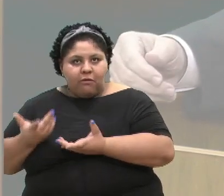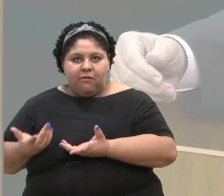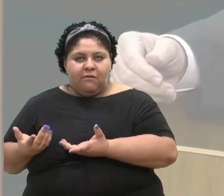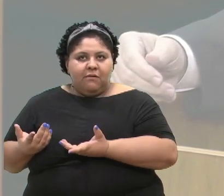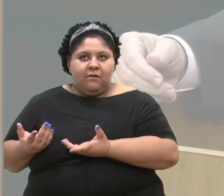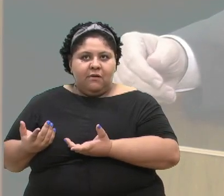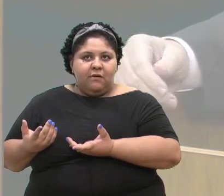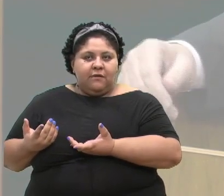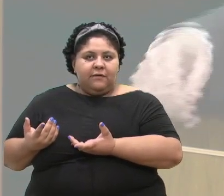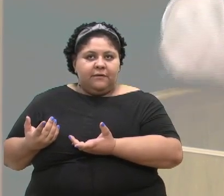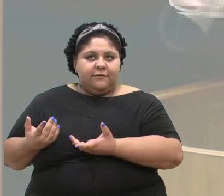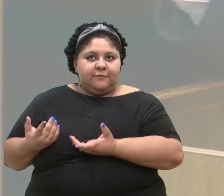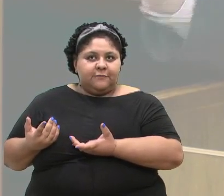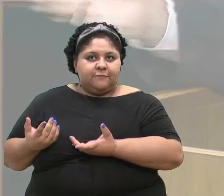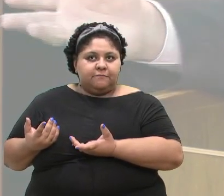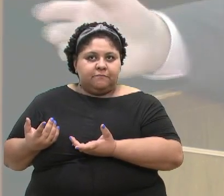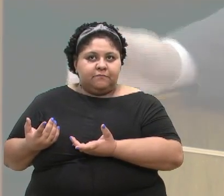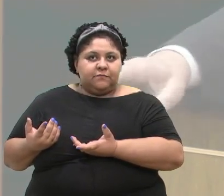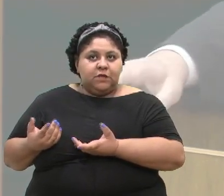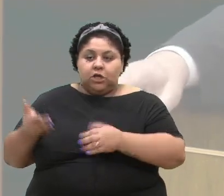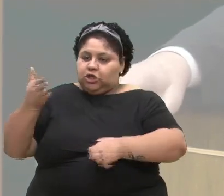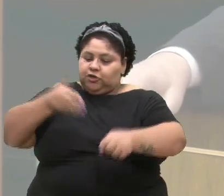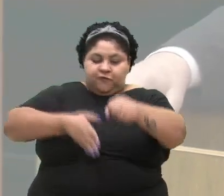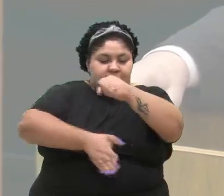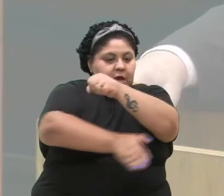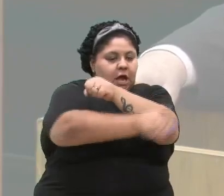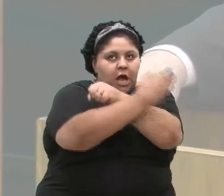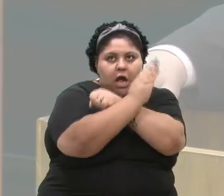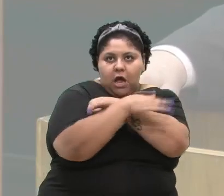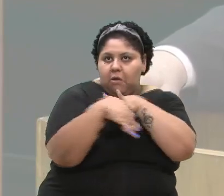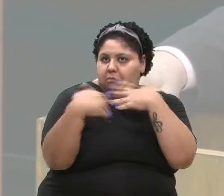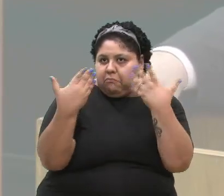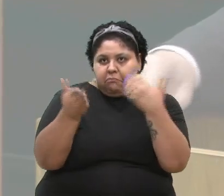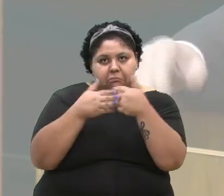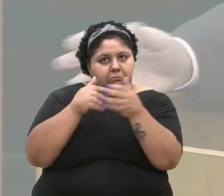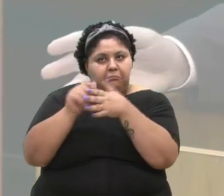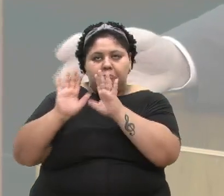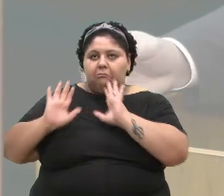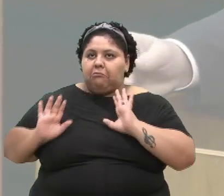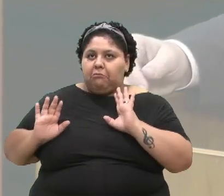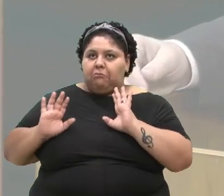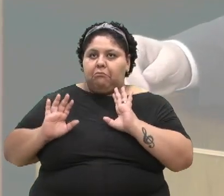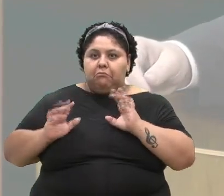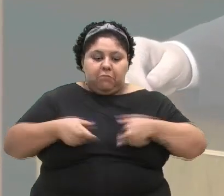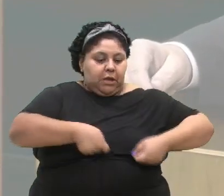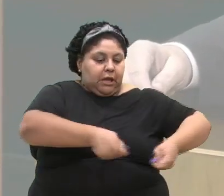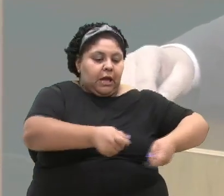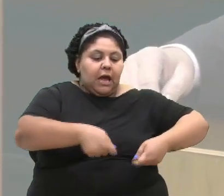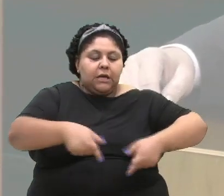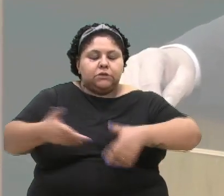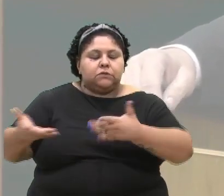pouco. Seja de viagens, ou seja do que for, de gastos.